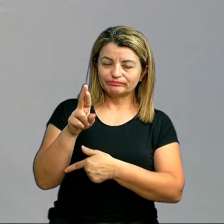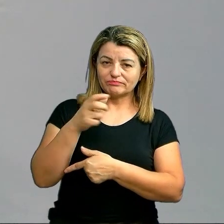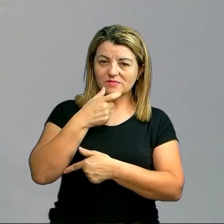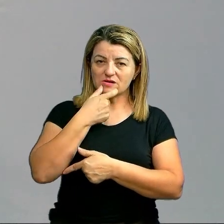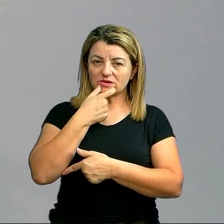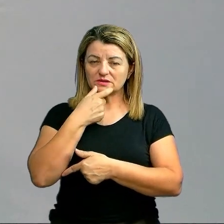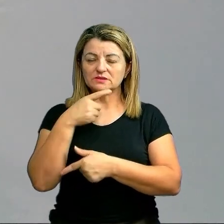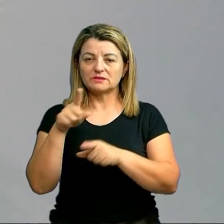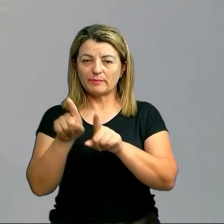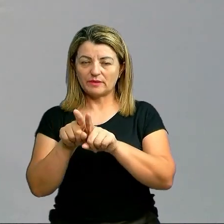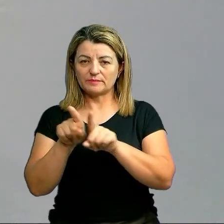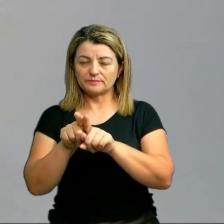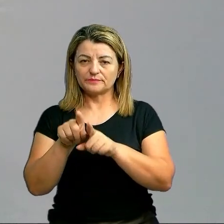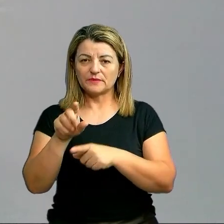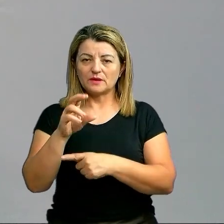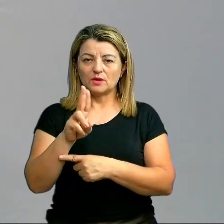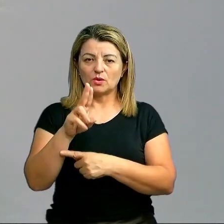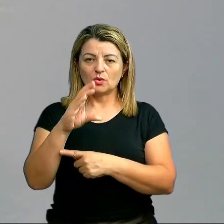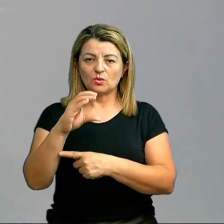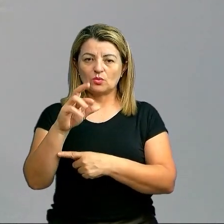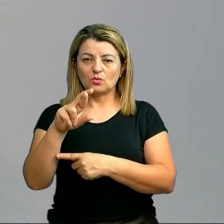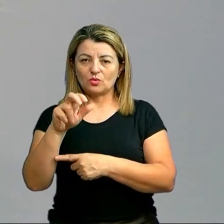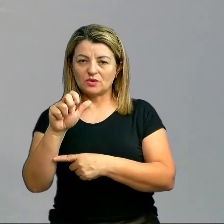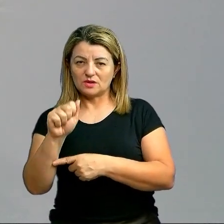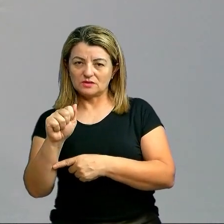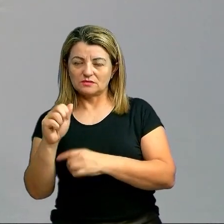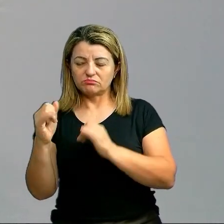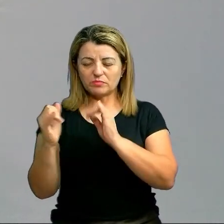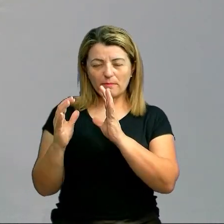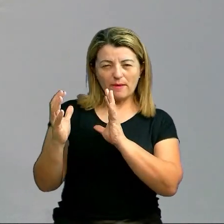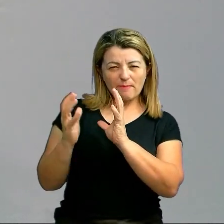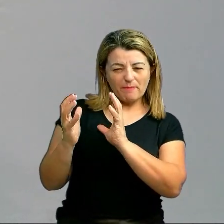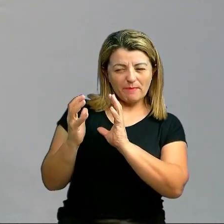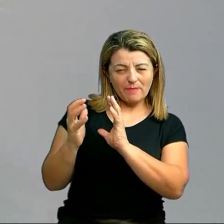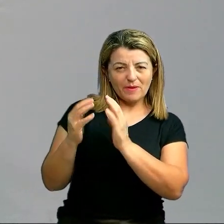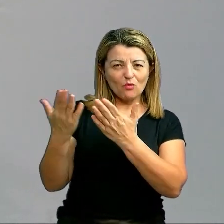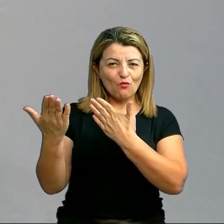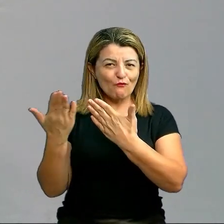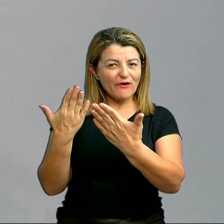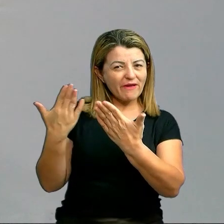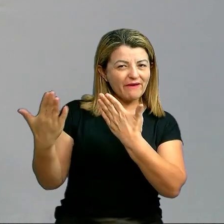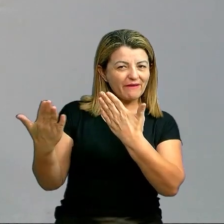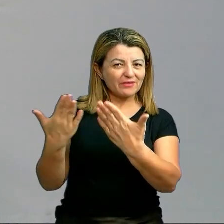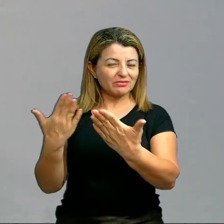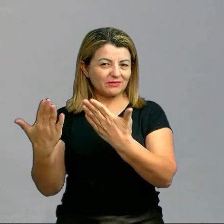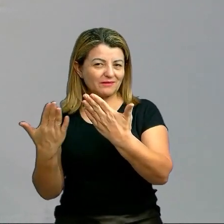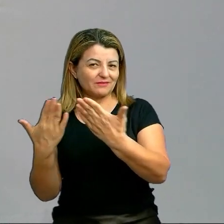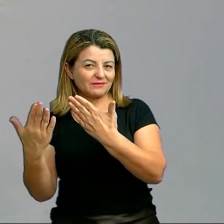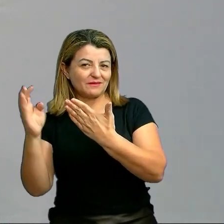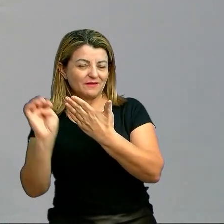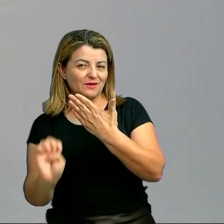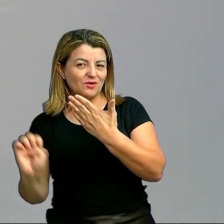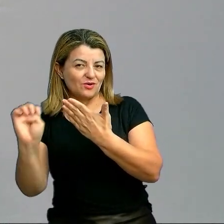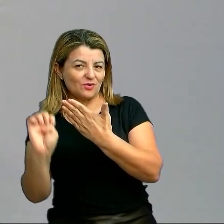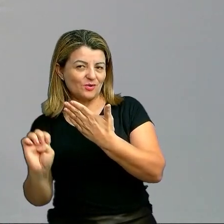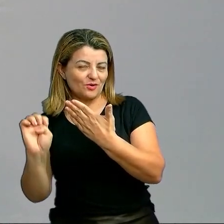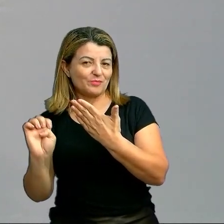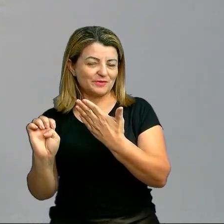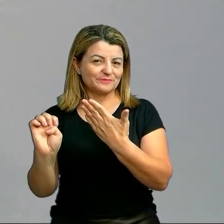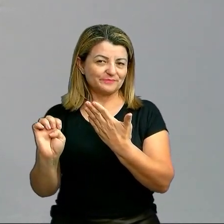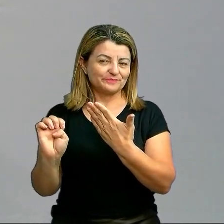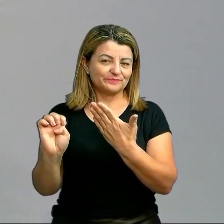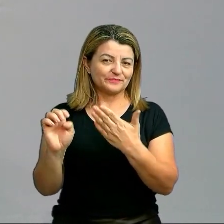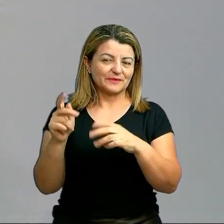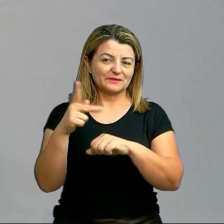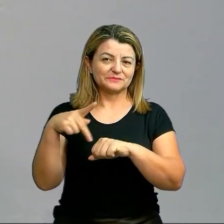isso, a essa paquera, digamos assim, da Ucrânia relacionada à Europa e à OTAN, aos países